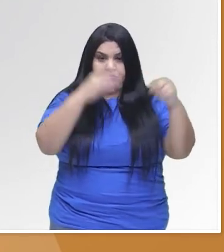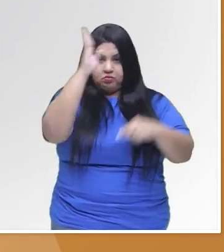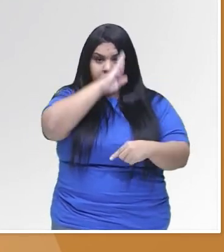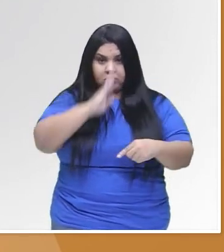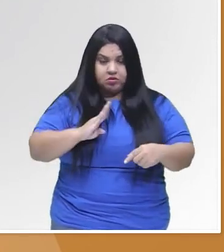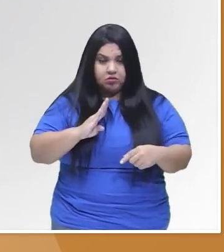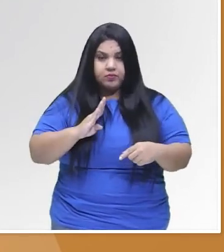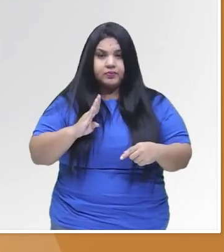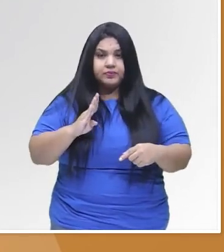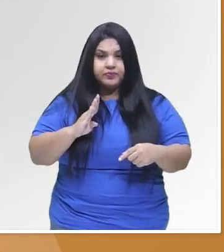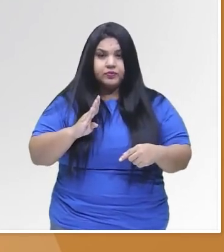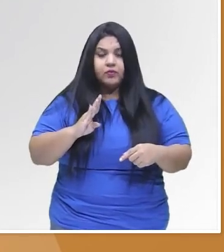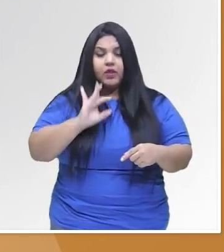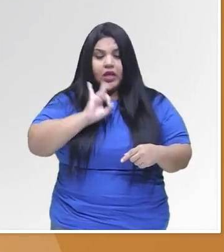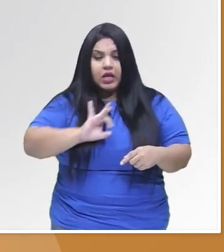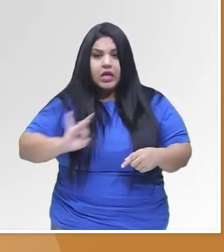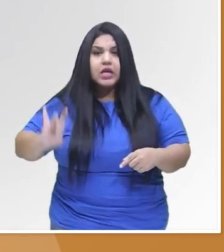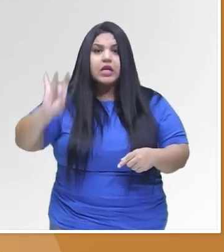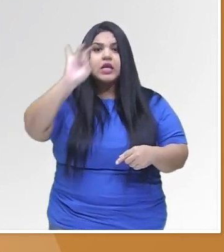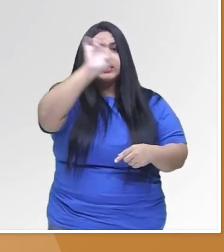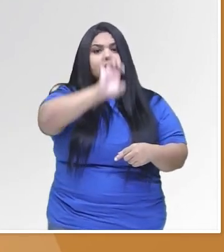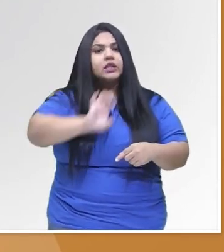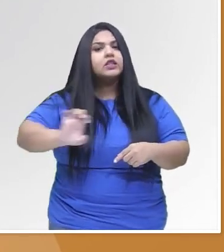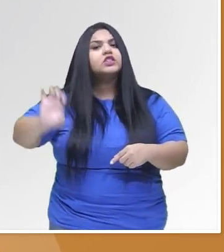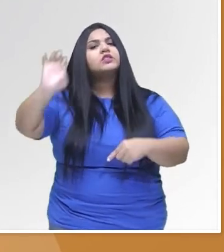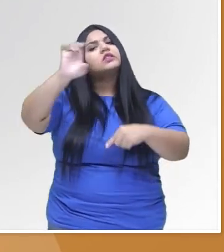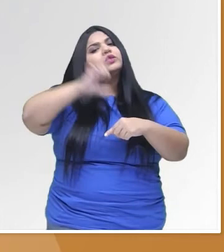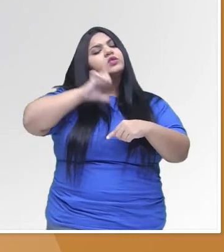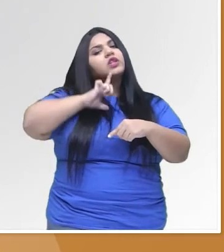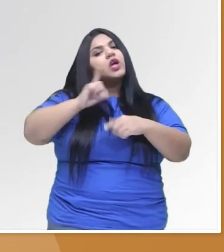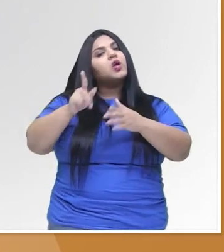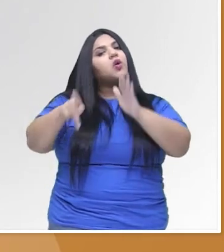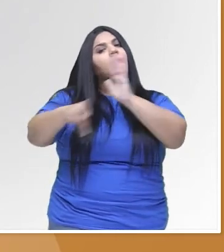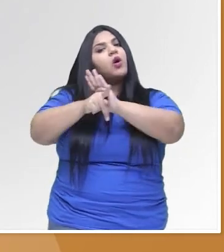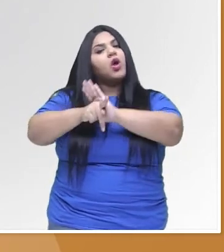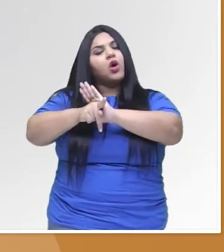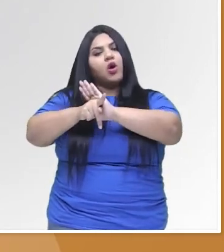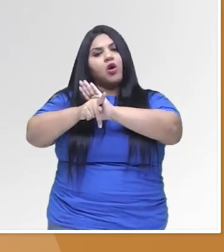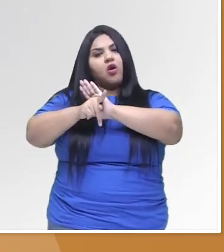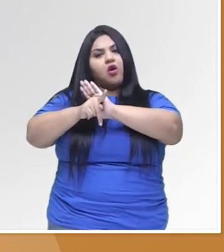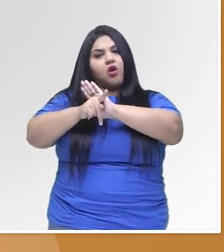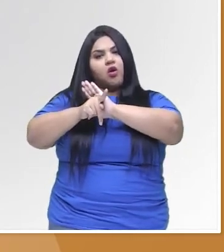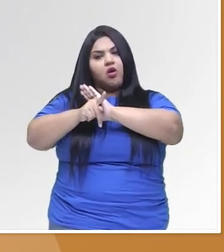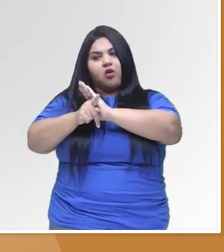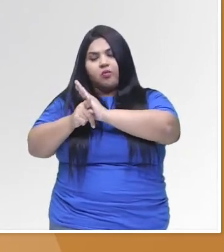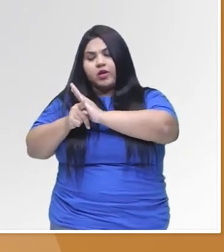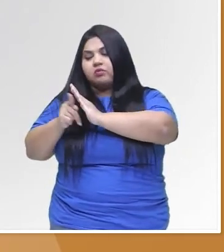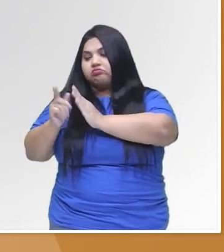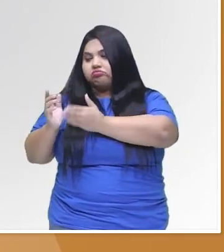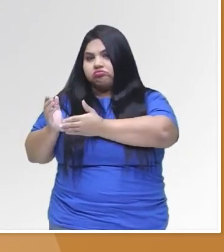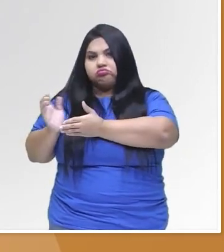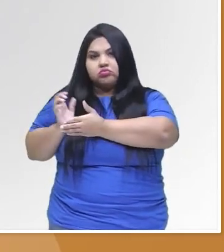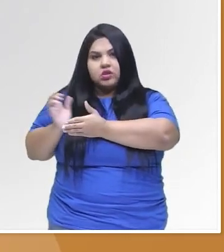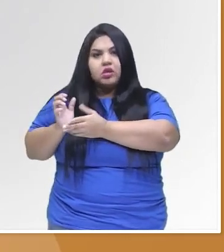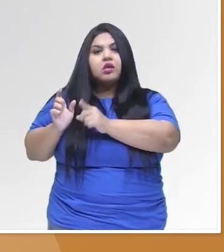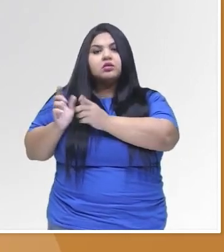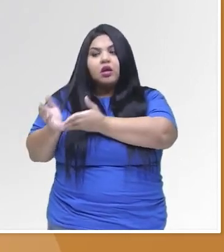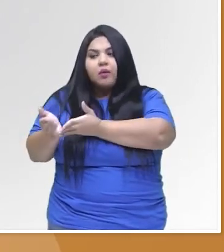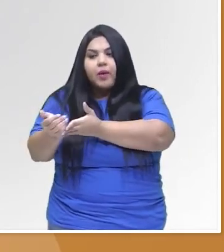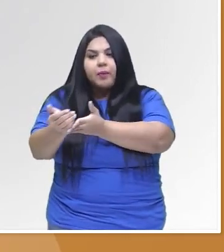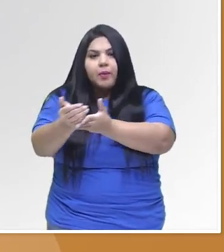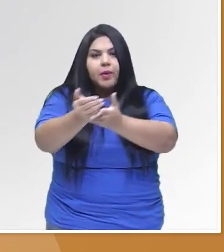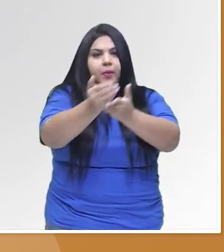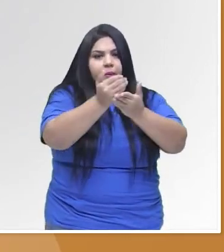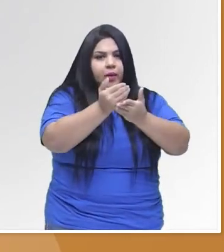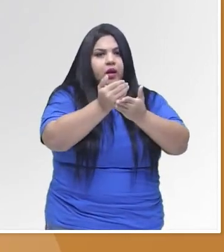aqui, né, cada estado produz a sua riqueza. Tá? A soma dessas riquezas dá o Produto Interno